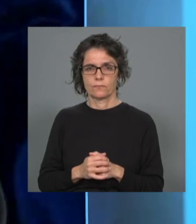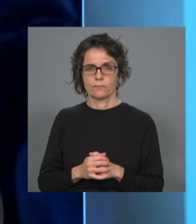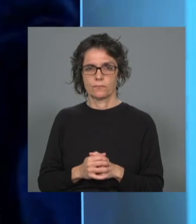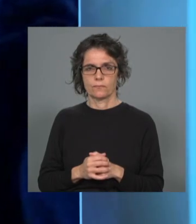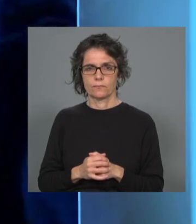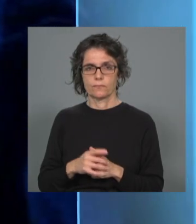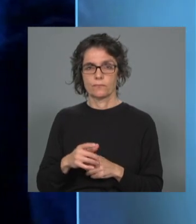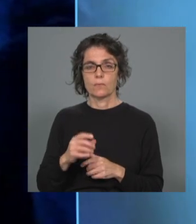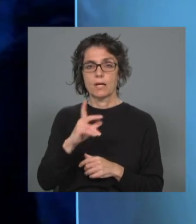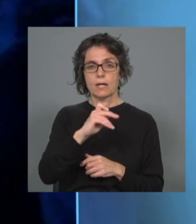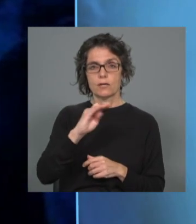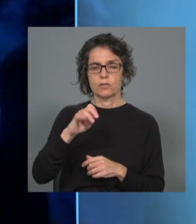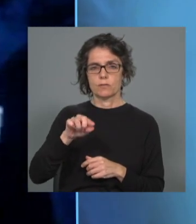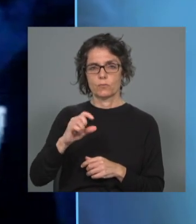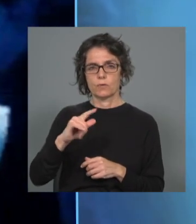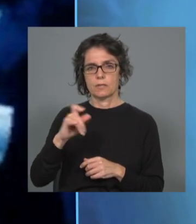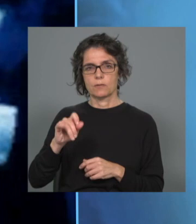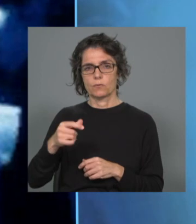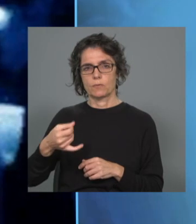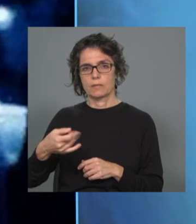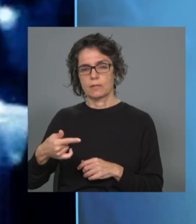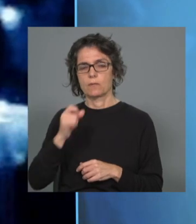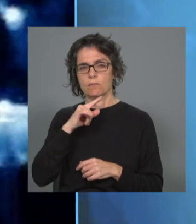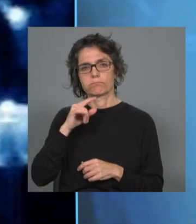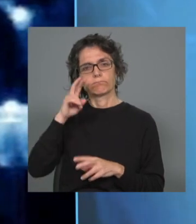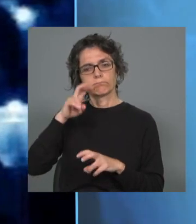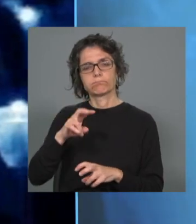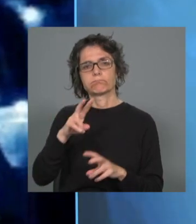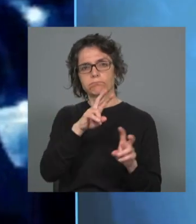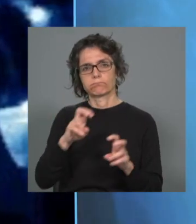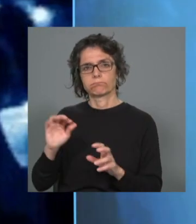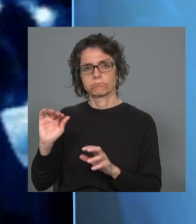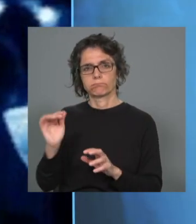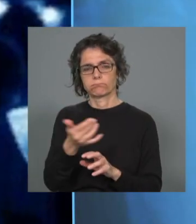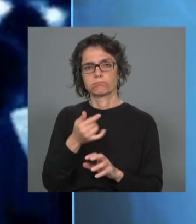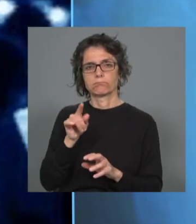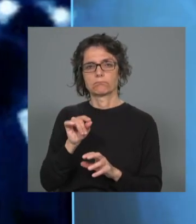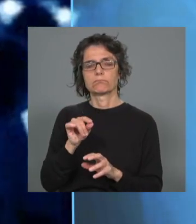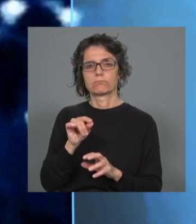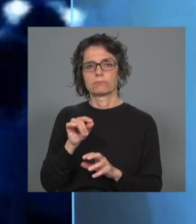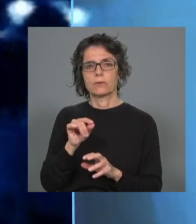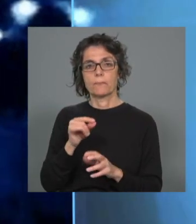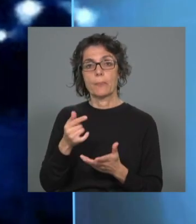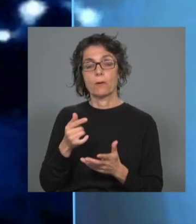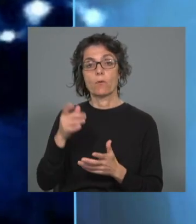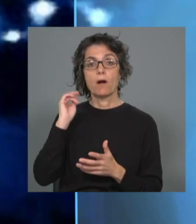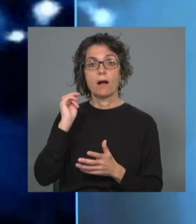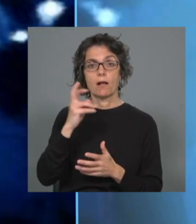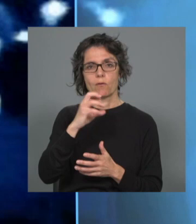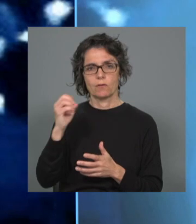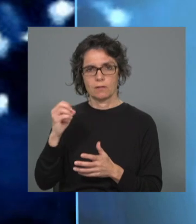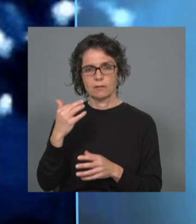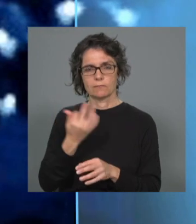É em agência.eclésia.pt que pode aprofundar estes temas. Agora sublinhamos os 30 anos da